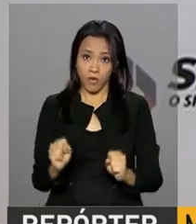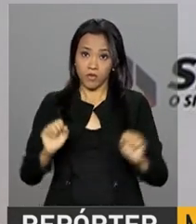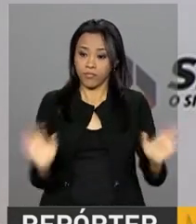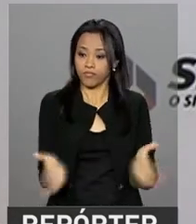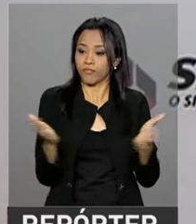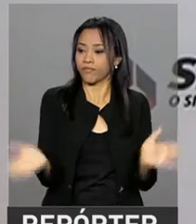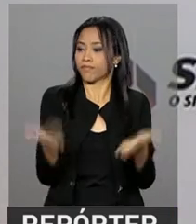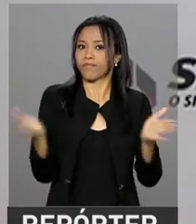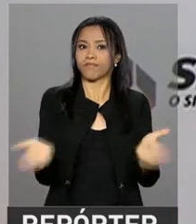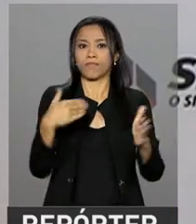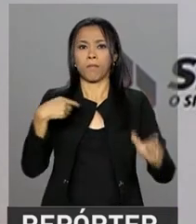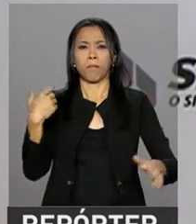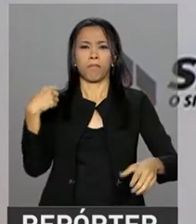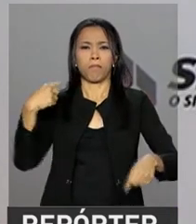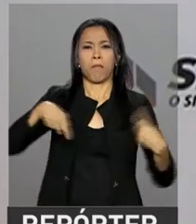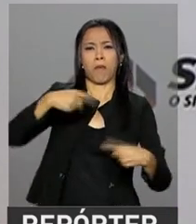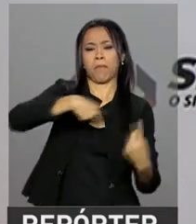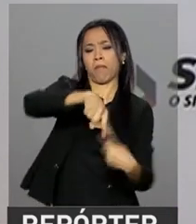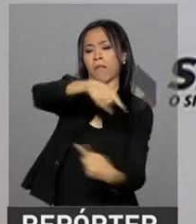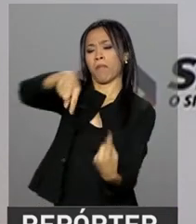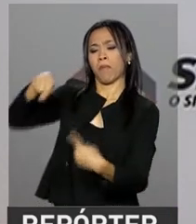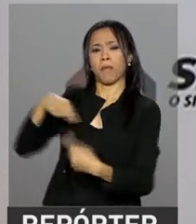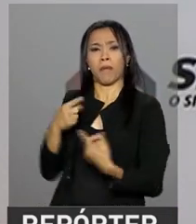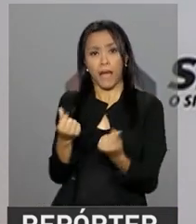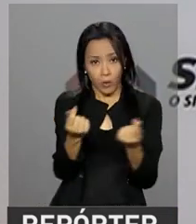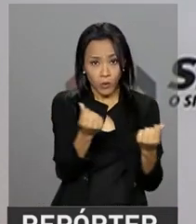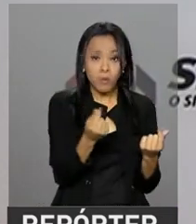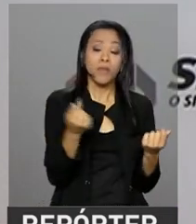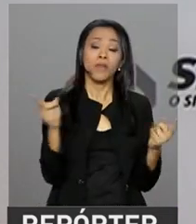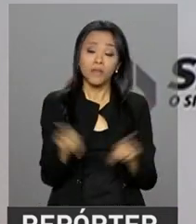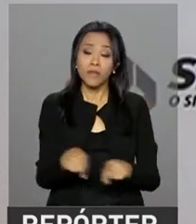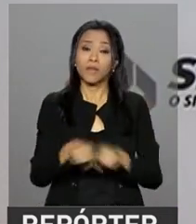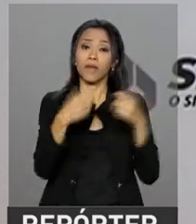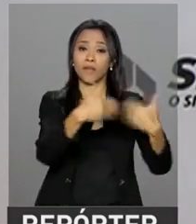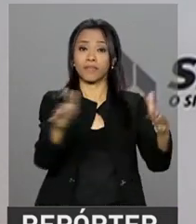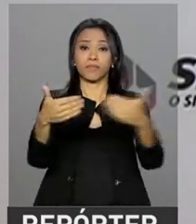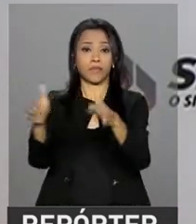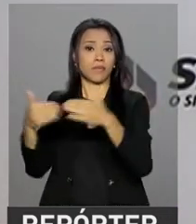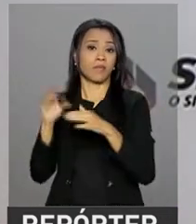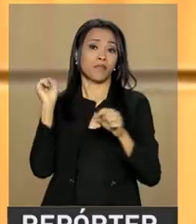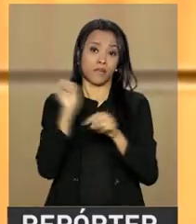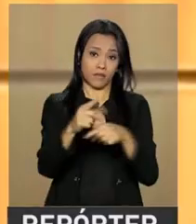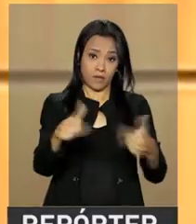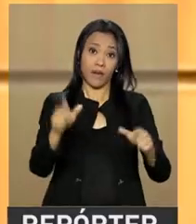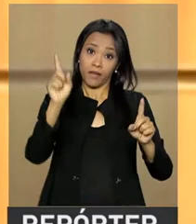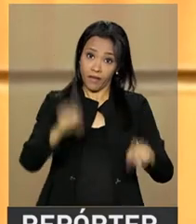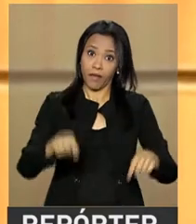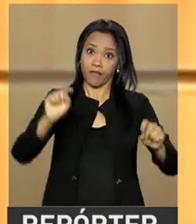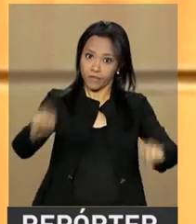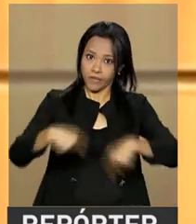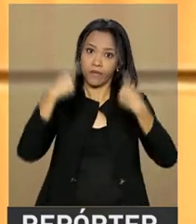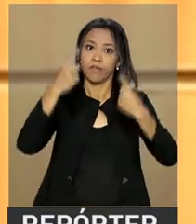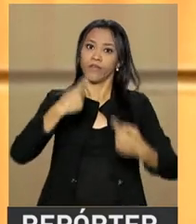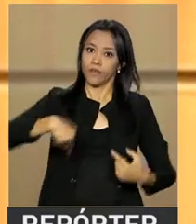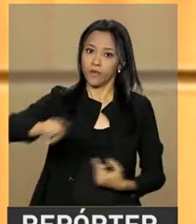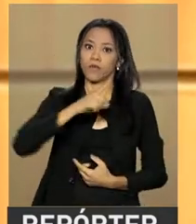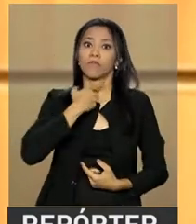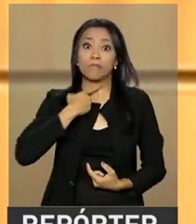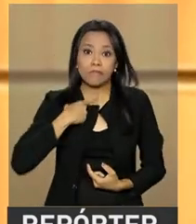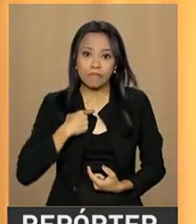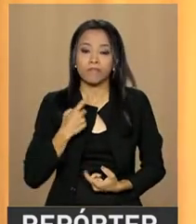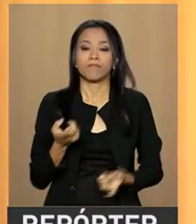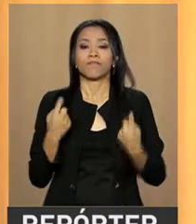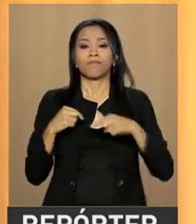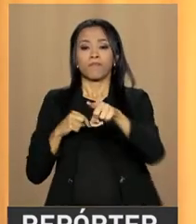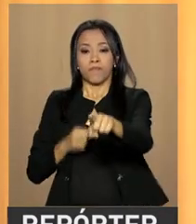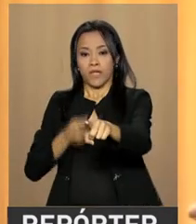economia e, movimentando a economia, gerar empregos, que é o nosso grande desafio e o nosso grande desejo. O presidente do Sindicato da Habitação de São